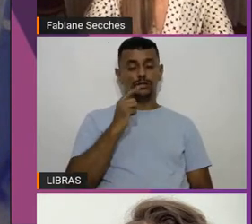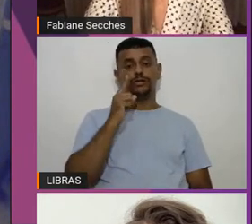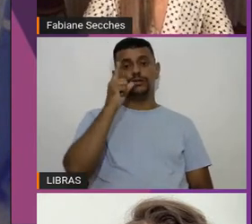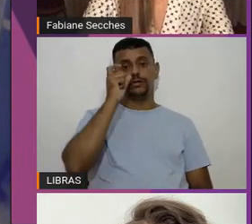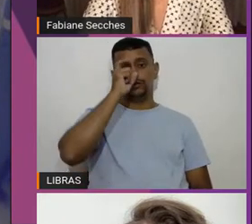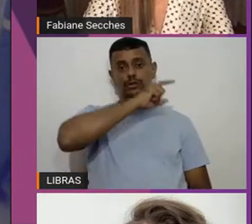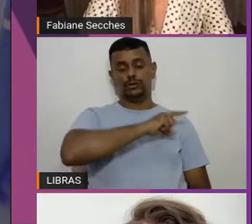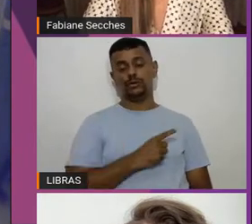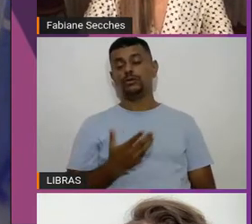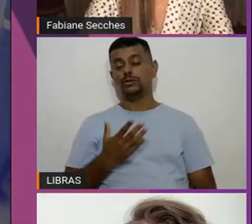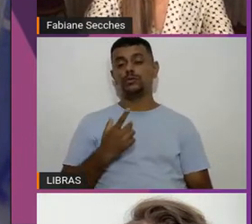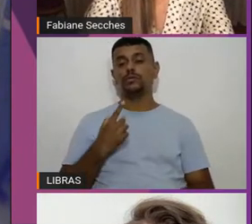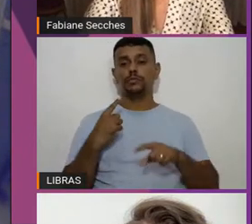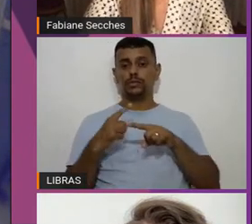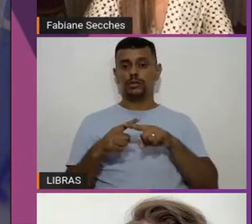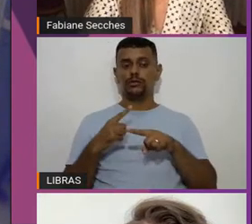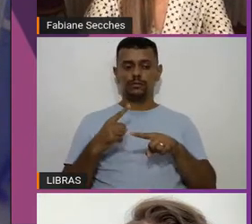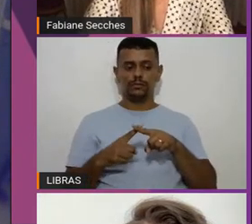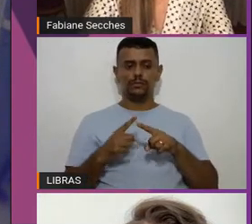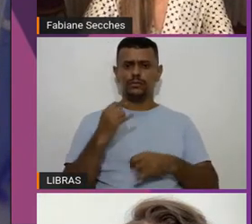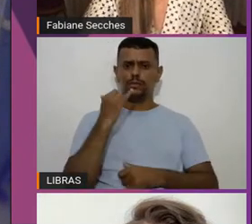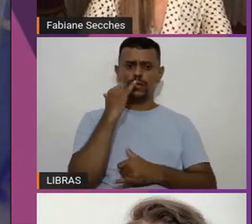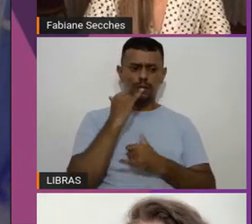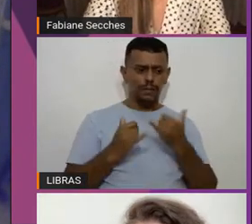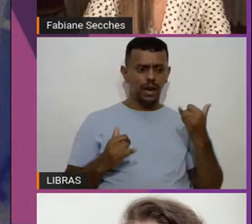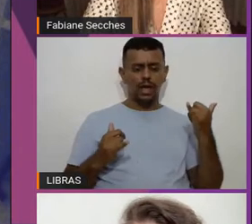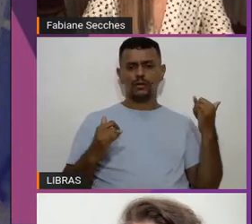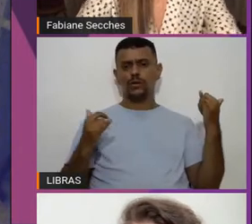para você escrever